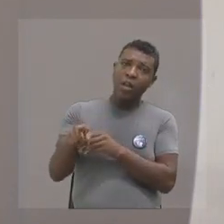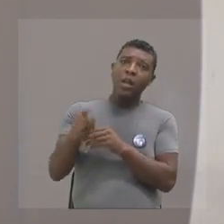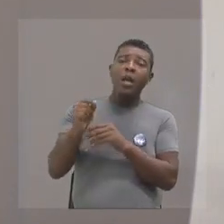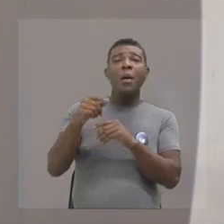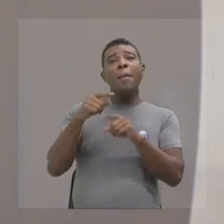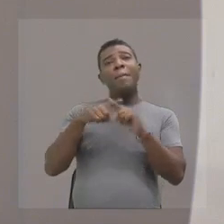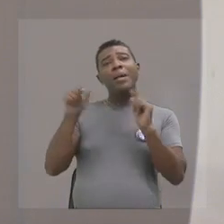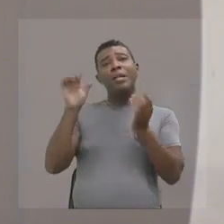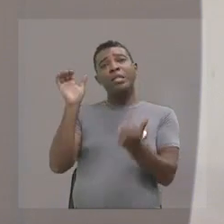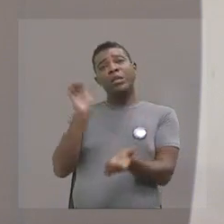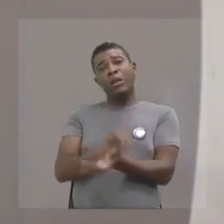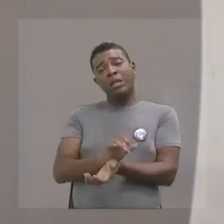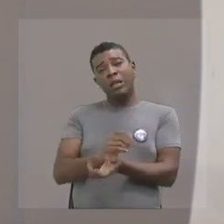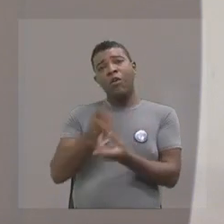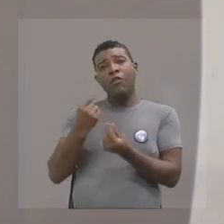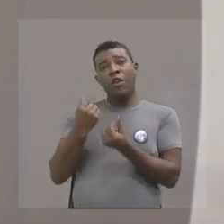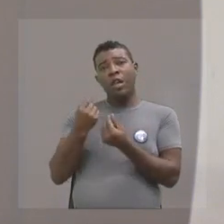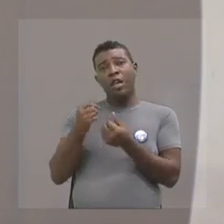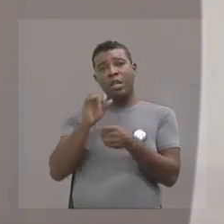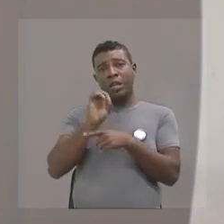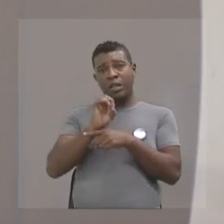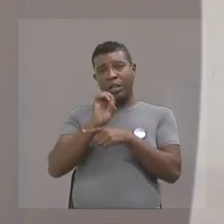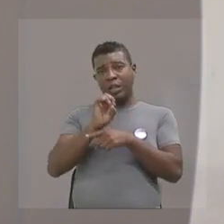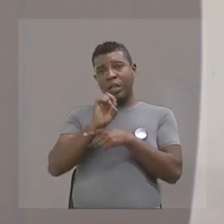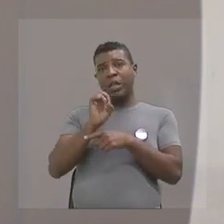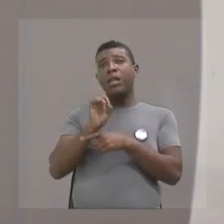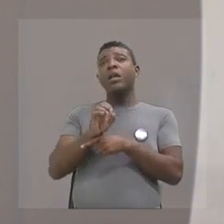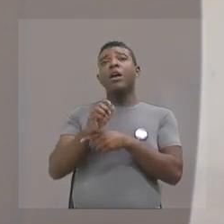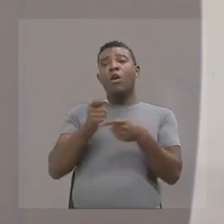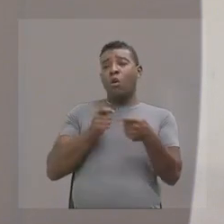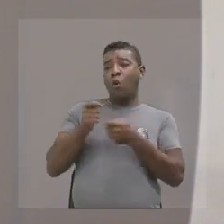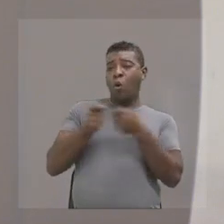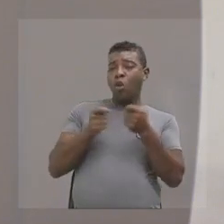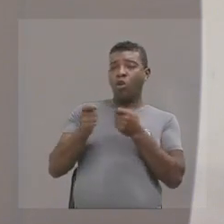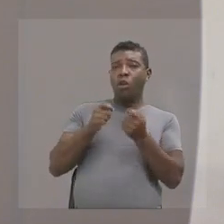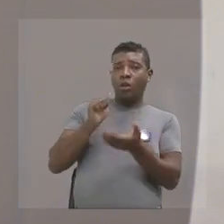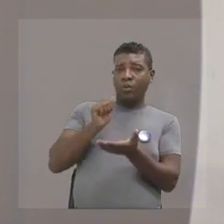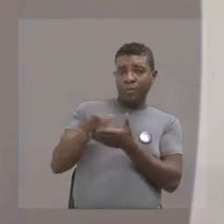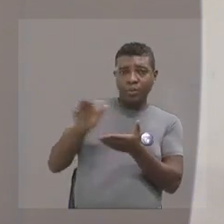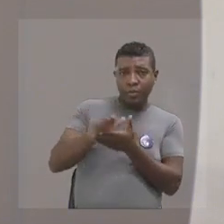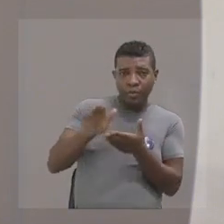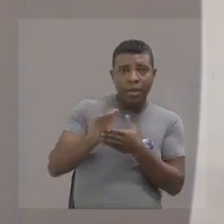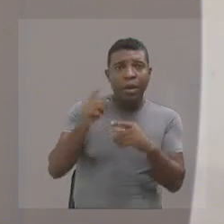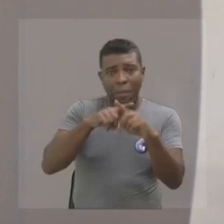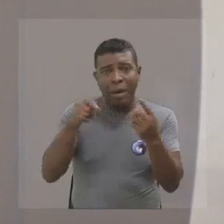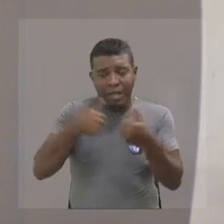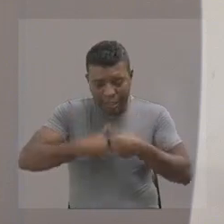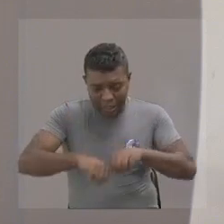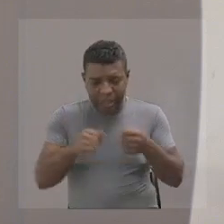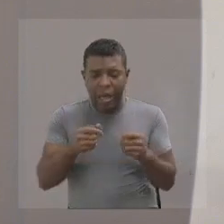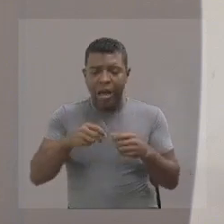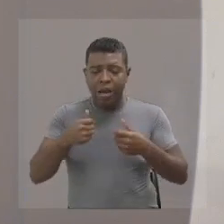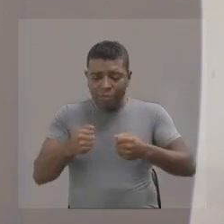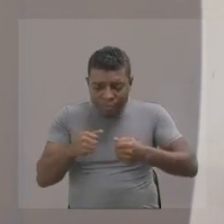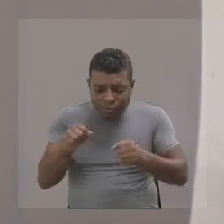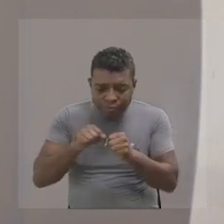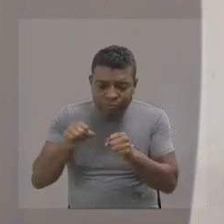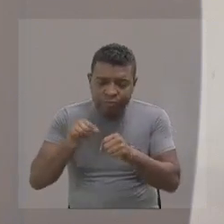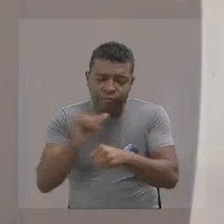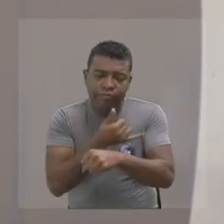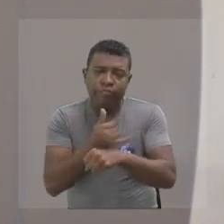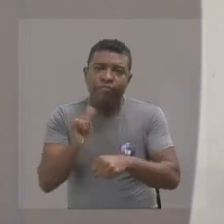financeira do Estado faz um controle mais próximo sobre os nossos gastos mas está prevista ações né de aprimoramento na coleta seletiva